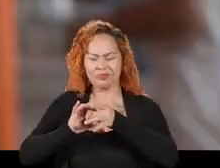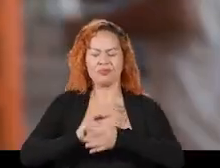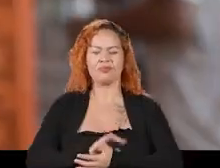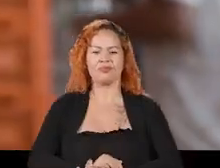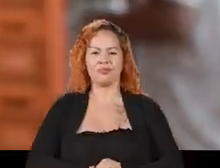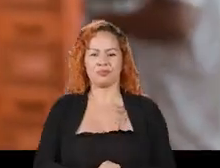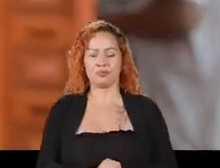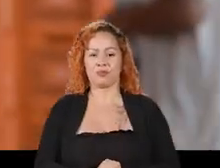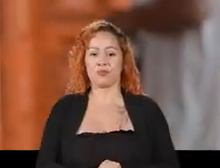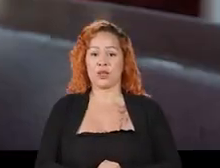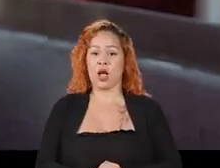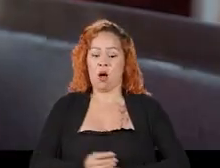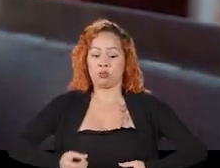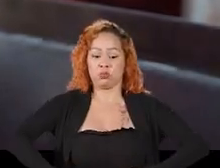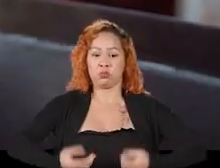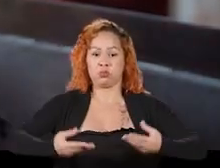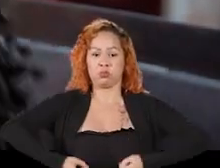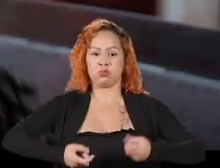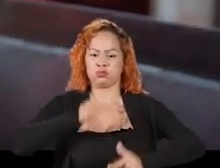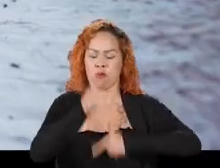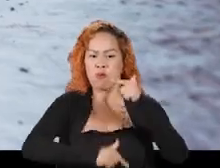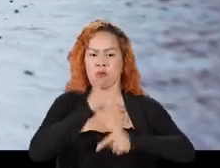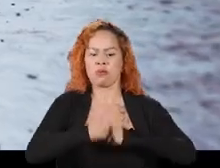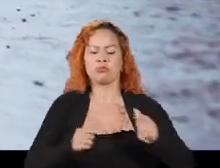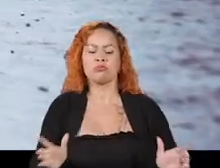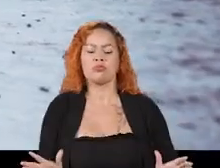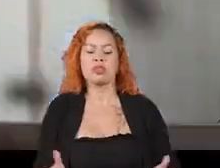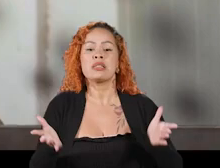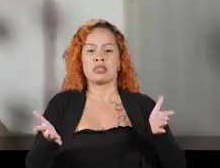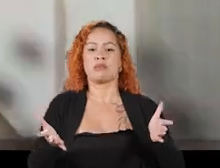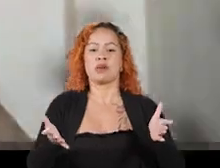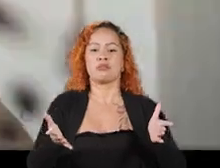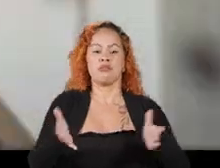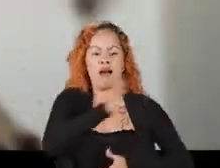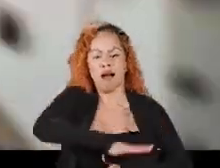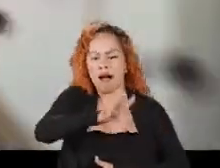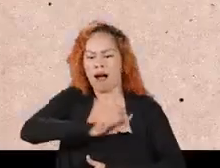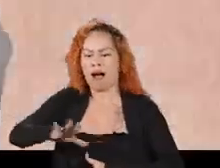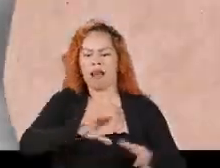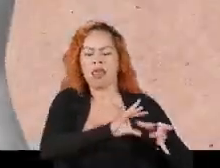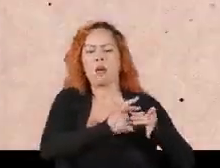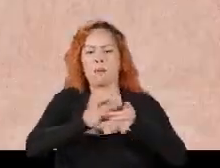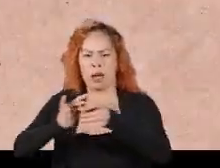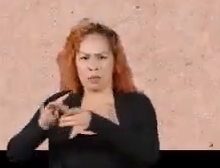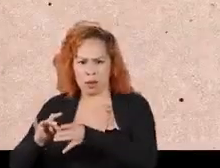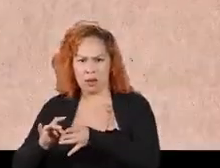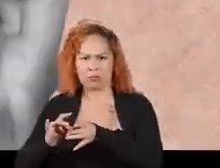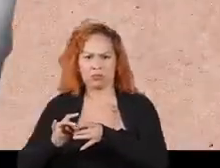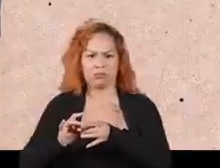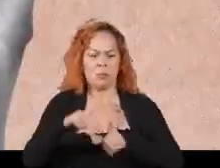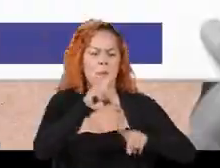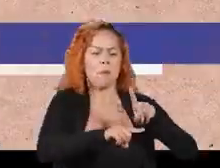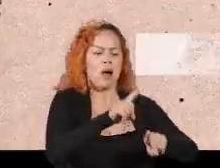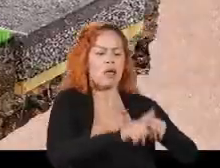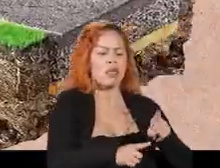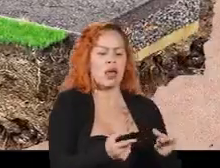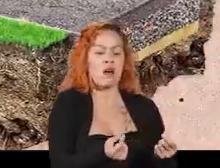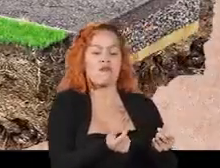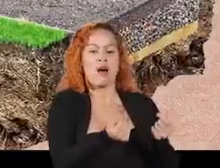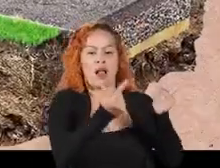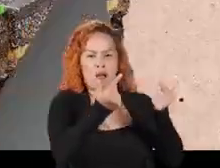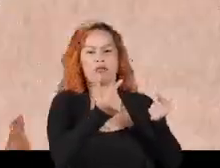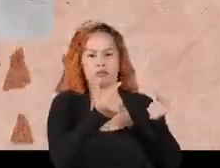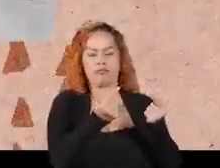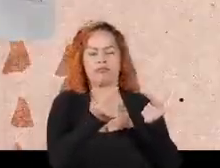hoje. A gente vai gerar emprego incentivando cadeias produtivas que se completam, tirando assim de cada produto o